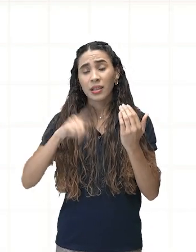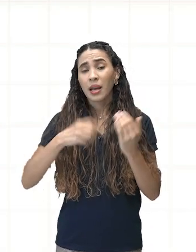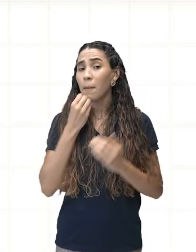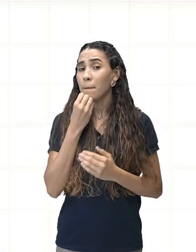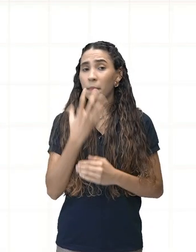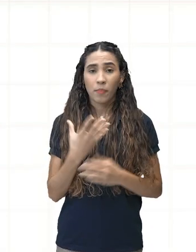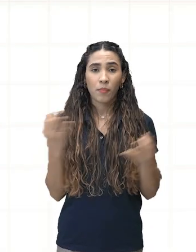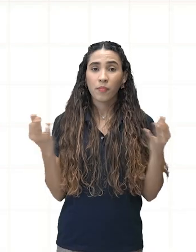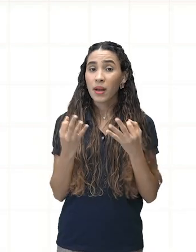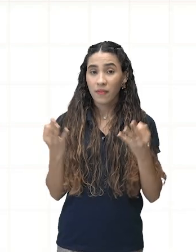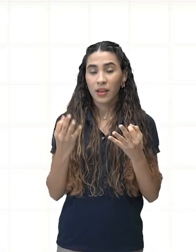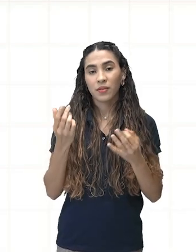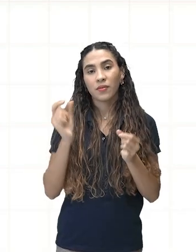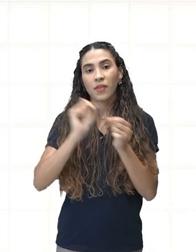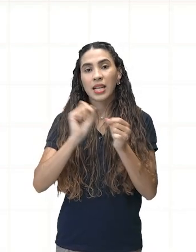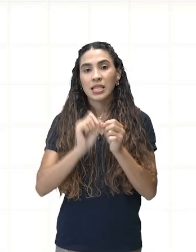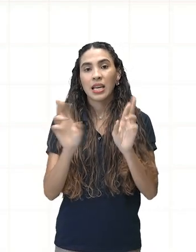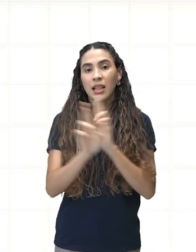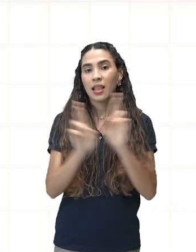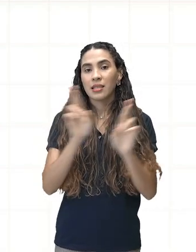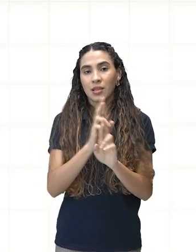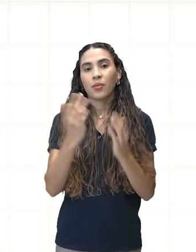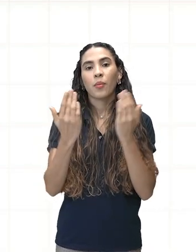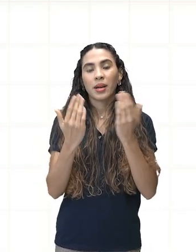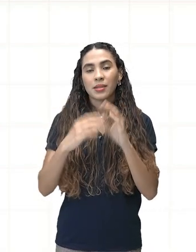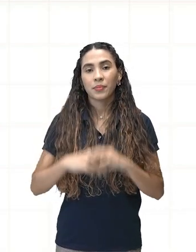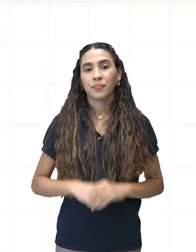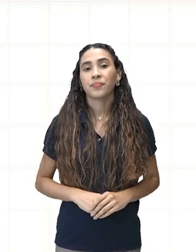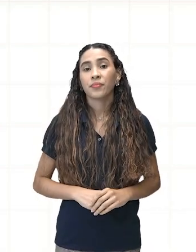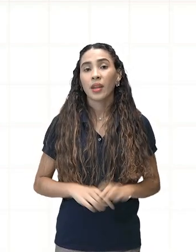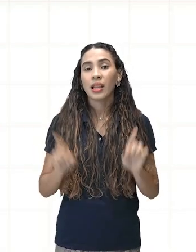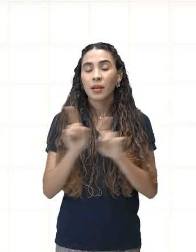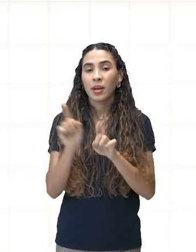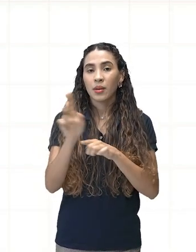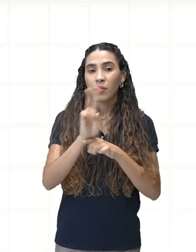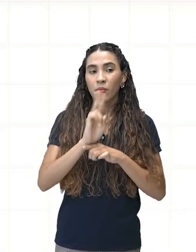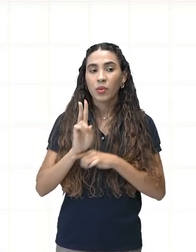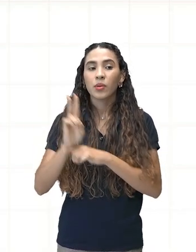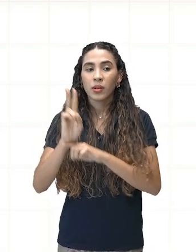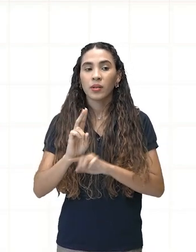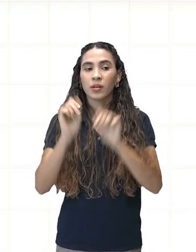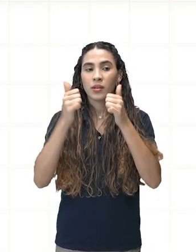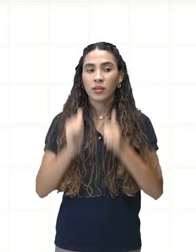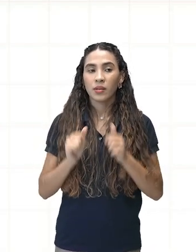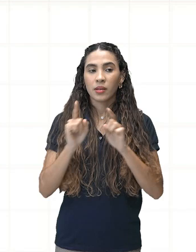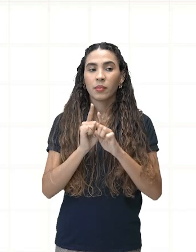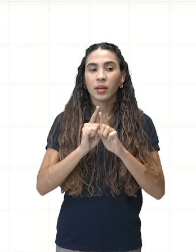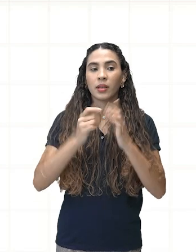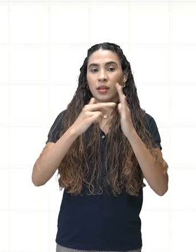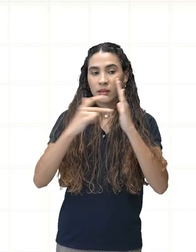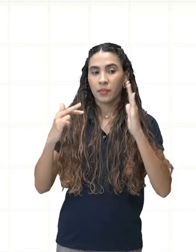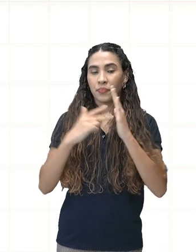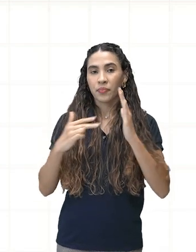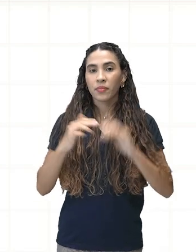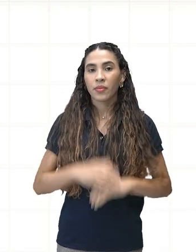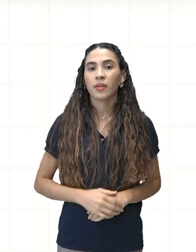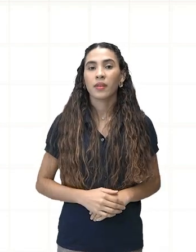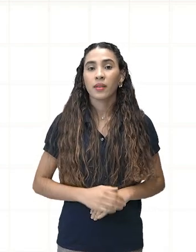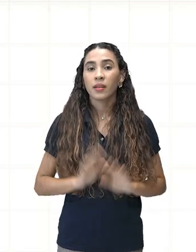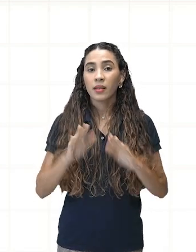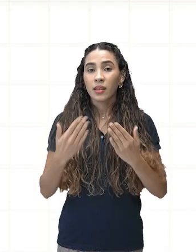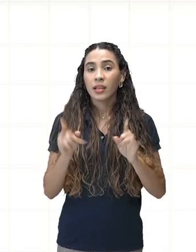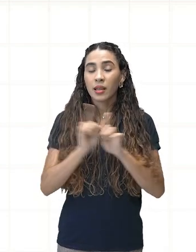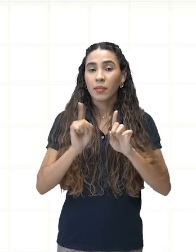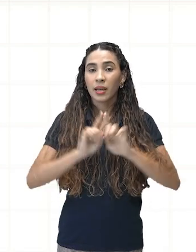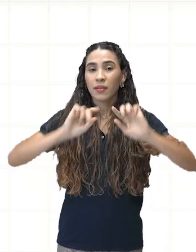ótimos para fazer essa questão relacionada à comparação. E o monitoramento de tendências também. Bem, nós vimos que nós